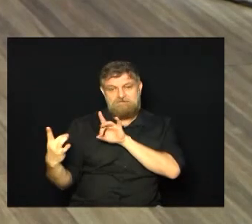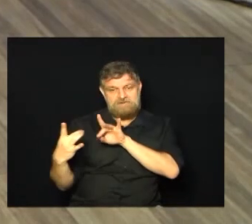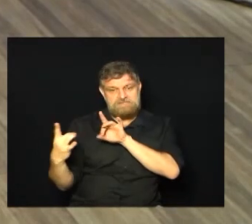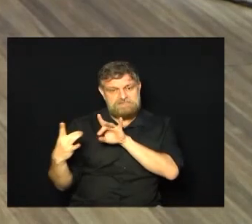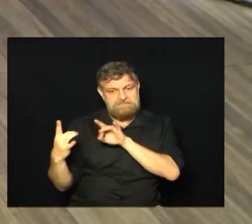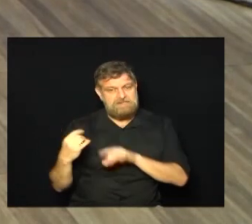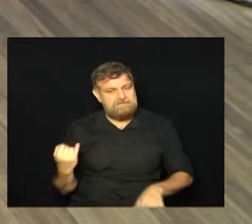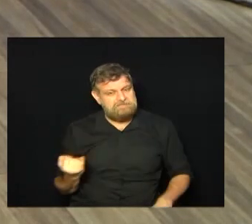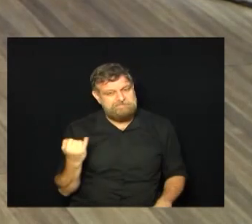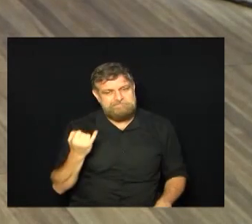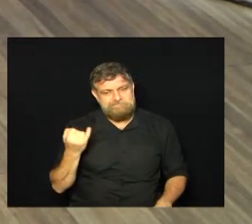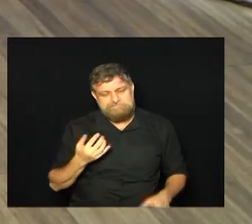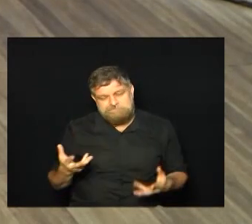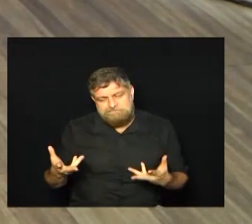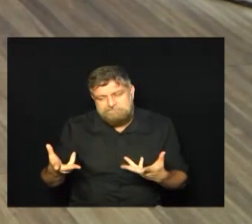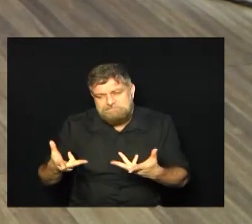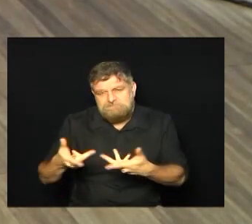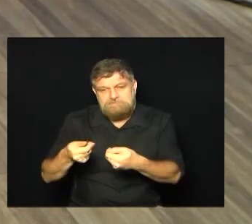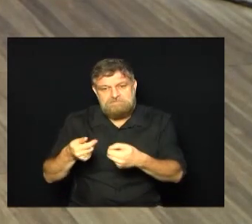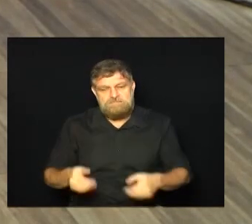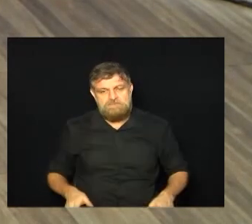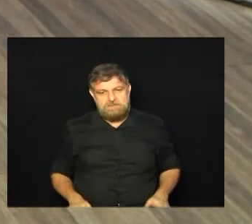bastante enriquecedor, né?